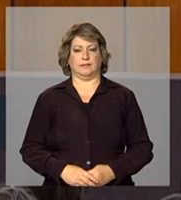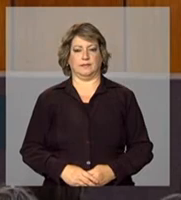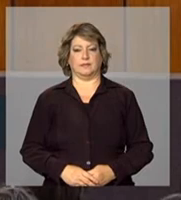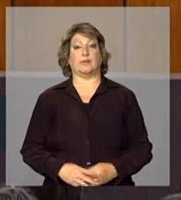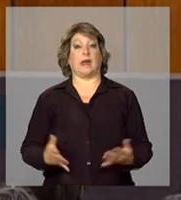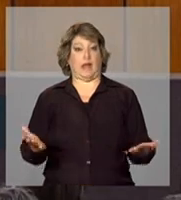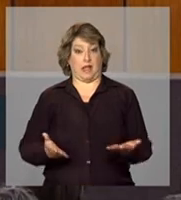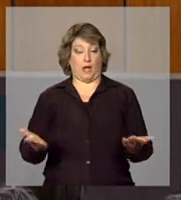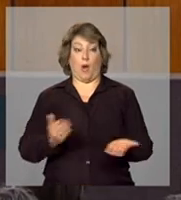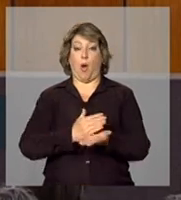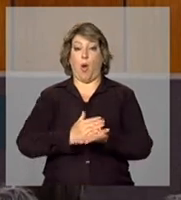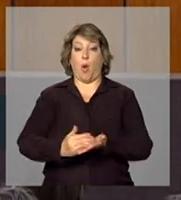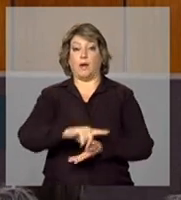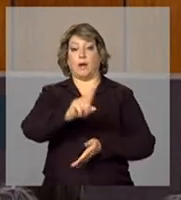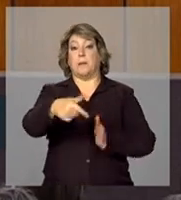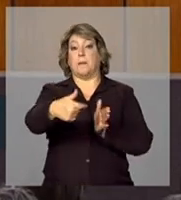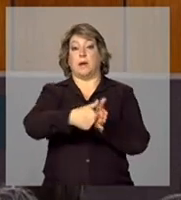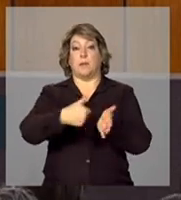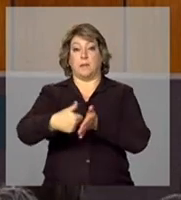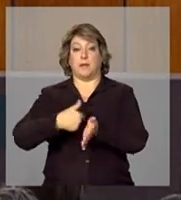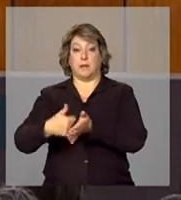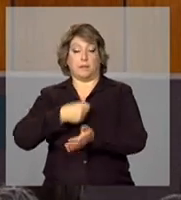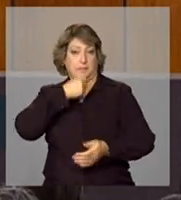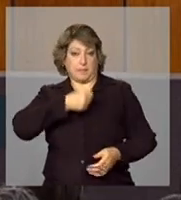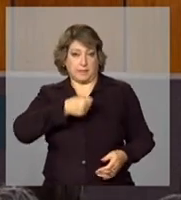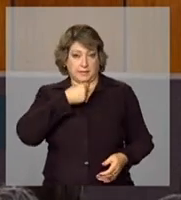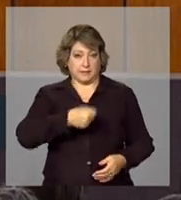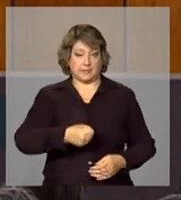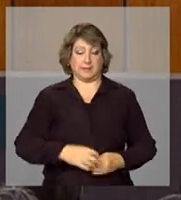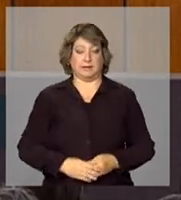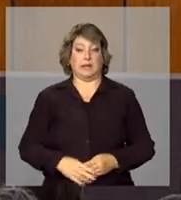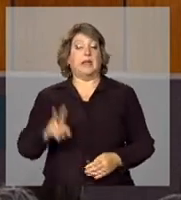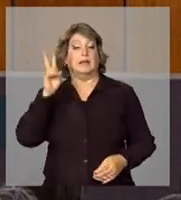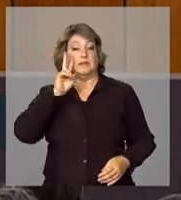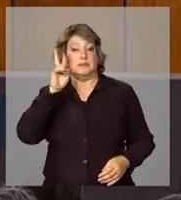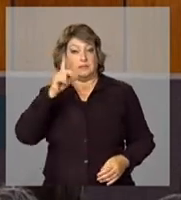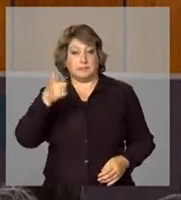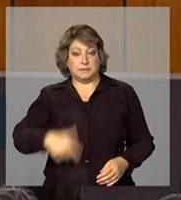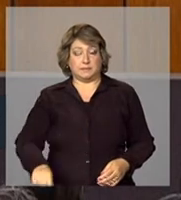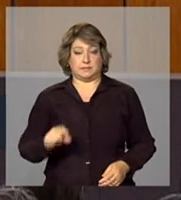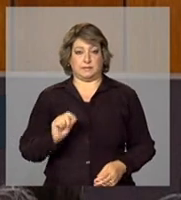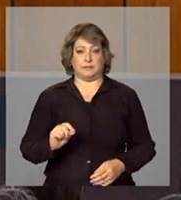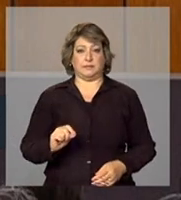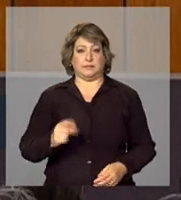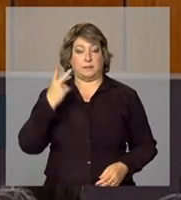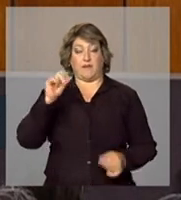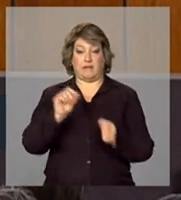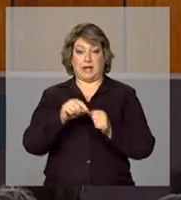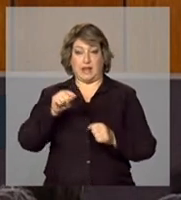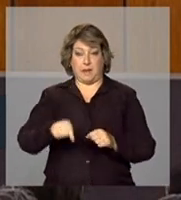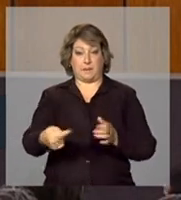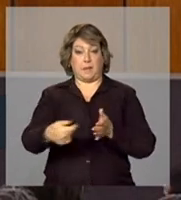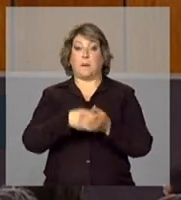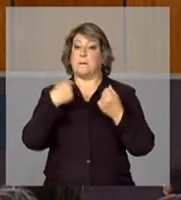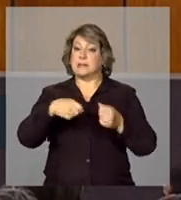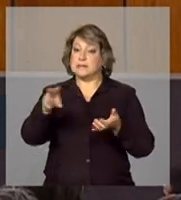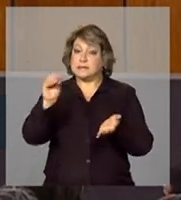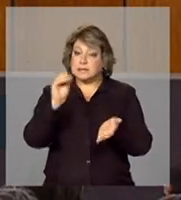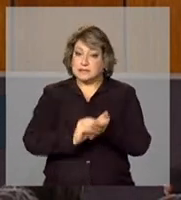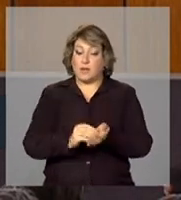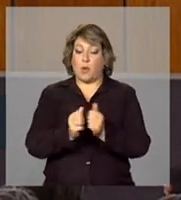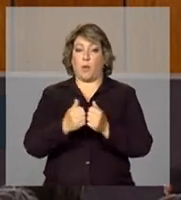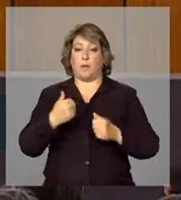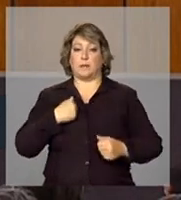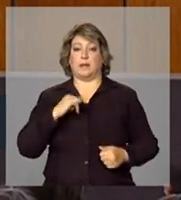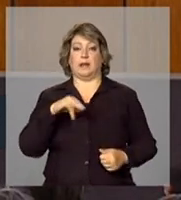daremos inícios às perguntas da Imprensa E lembrando que para fazer a pergunta é preciso se inscrever aqui